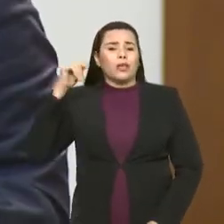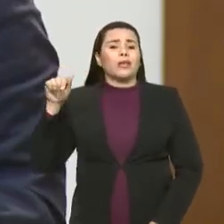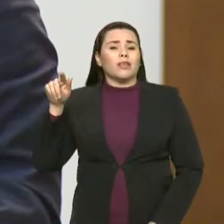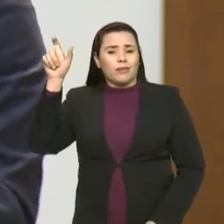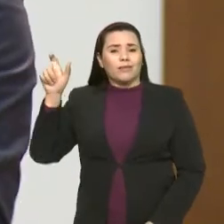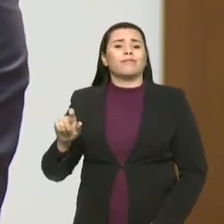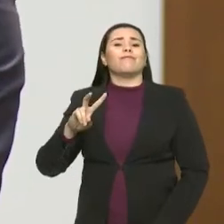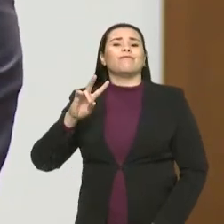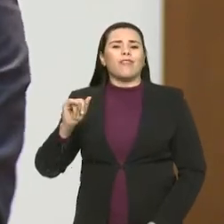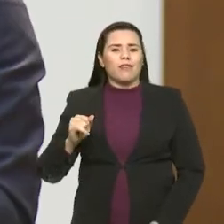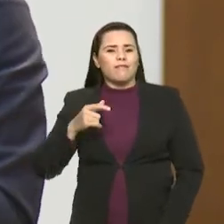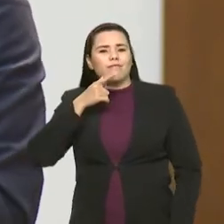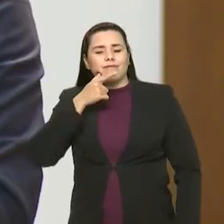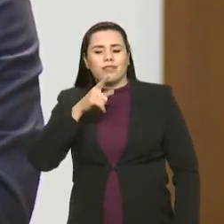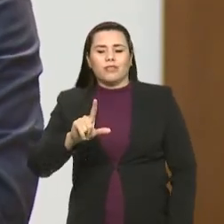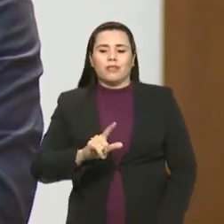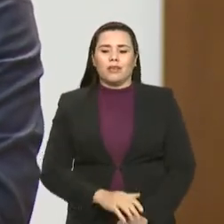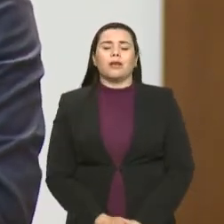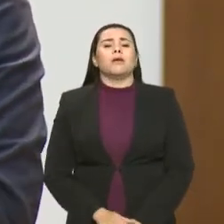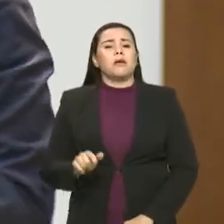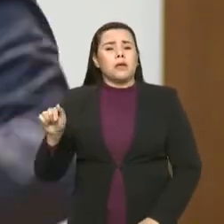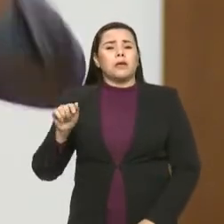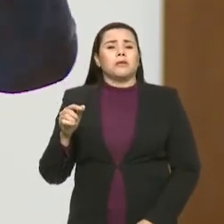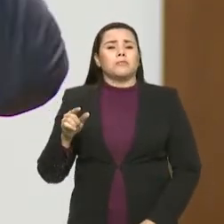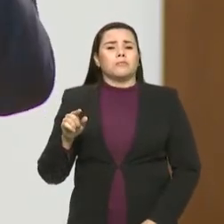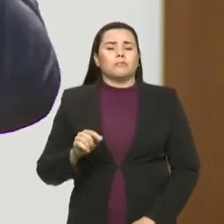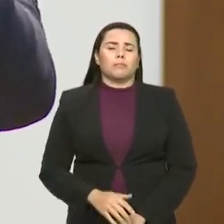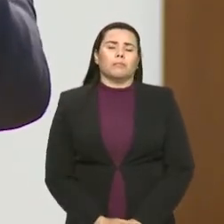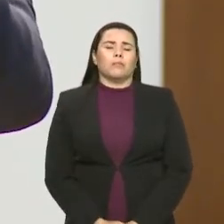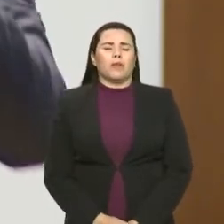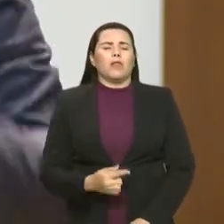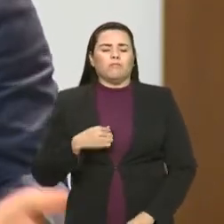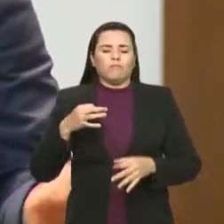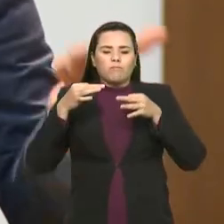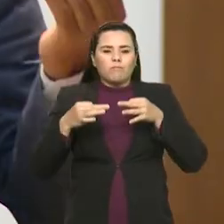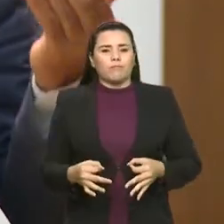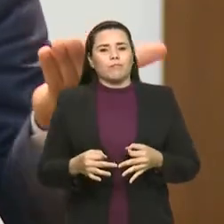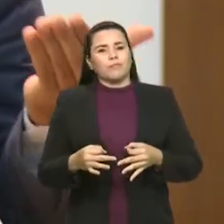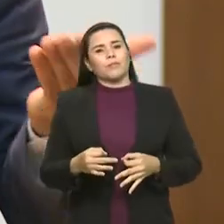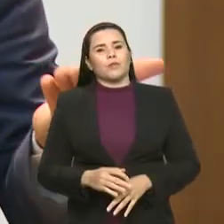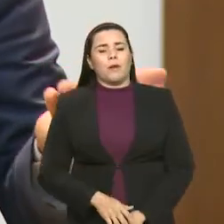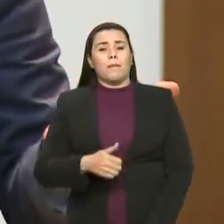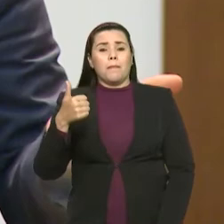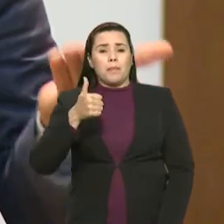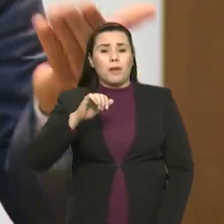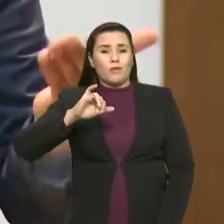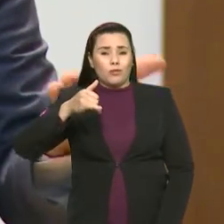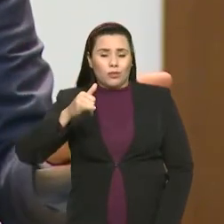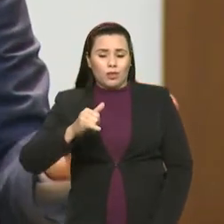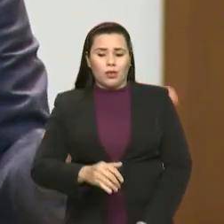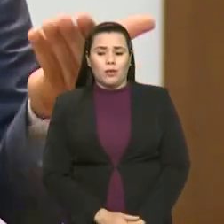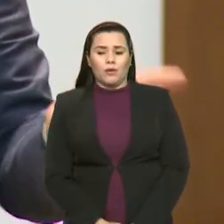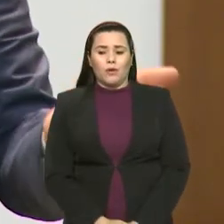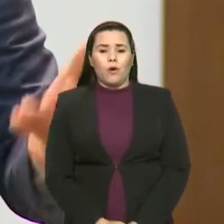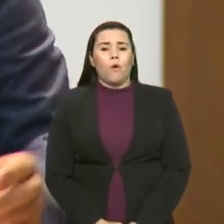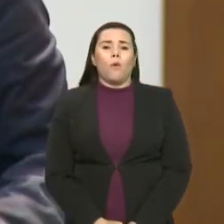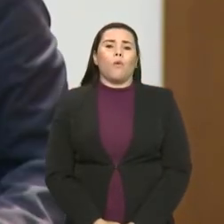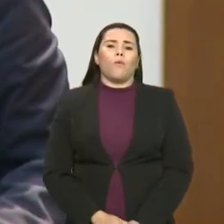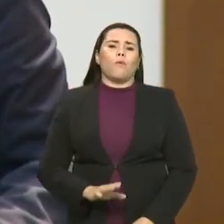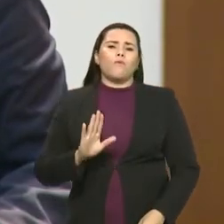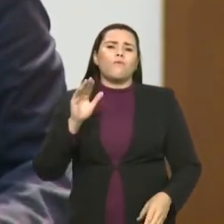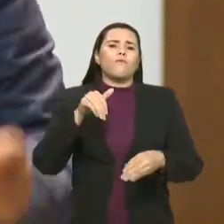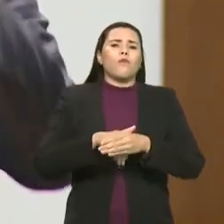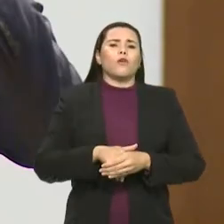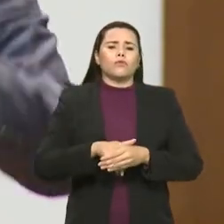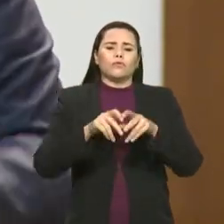turno e, com certeza, a partir de 1º de janeiro, com a graça de Deus e o voto e o apoio da população